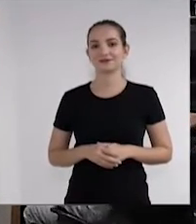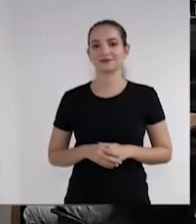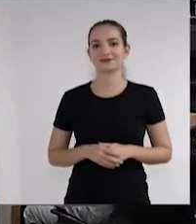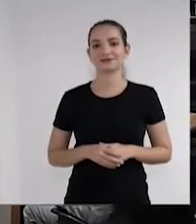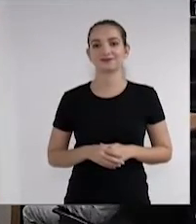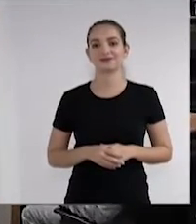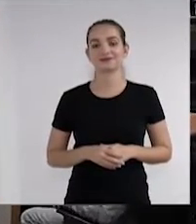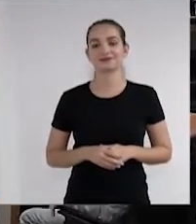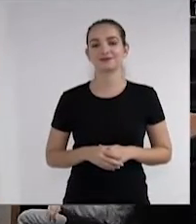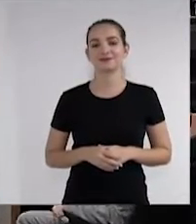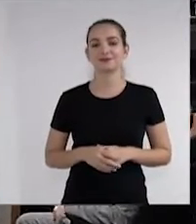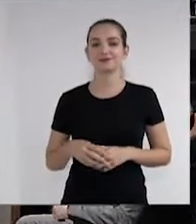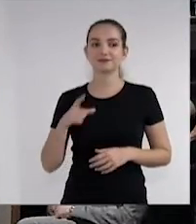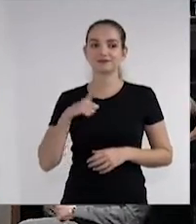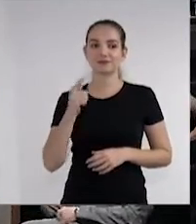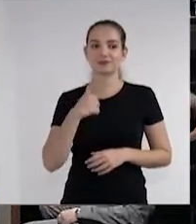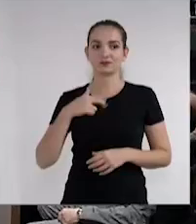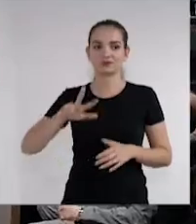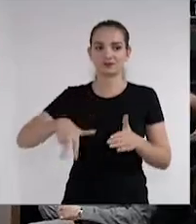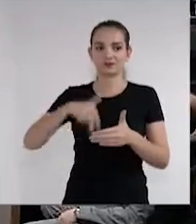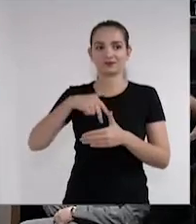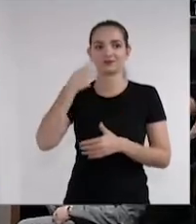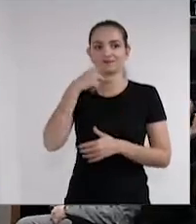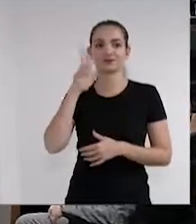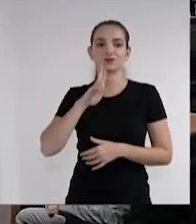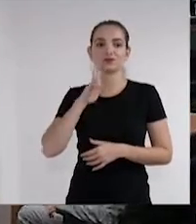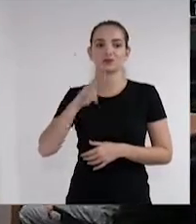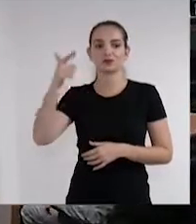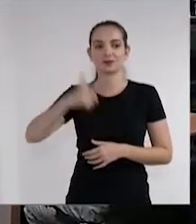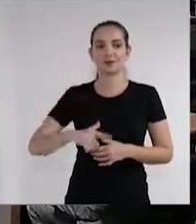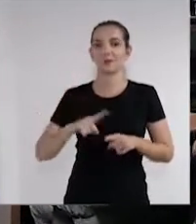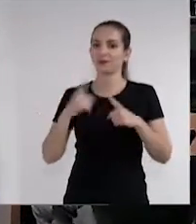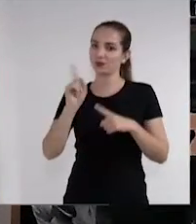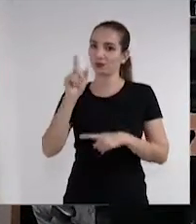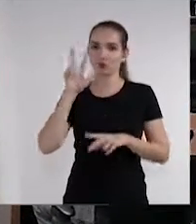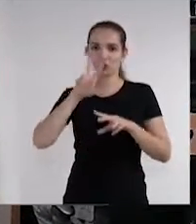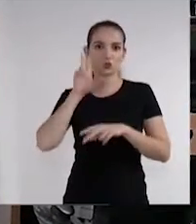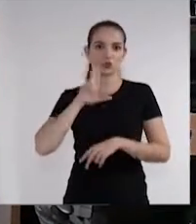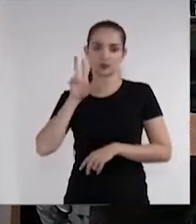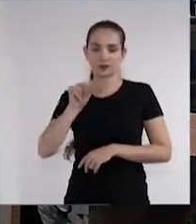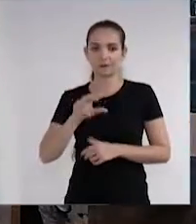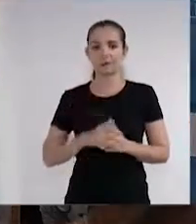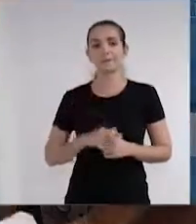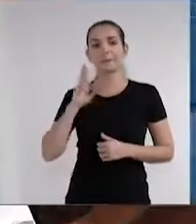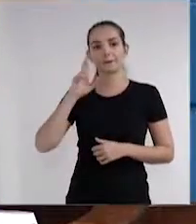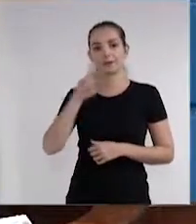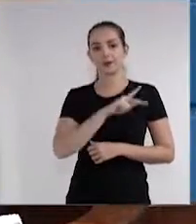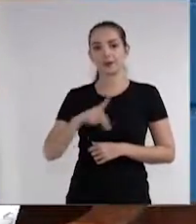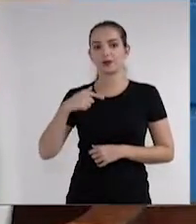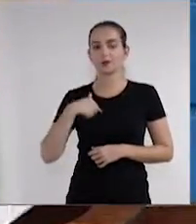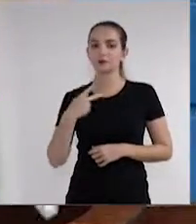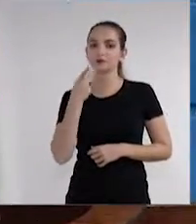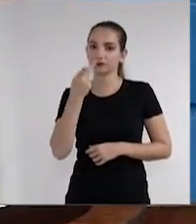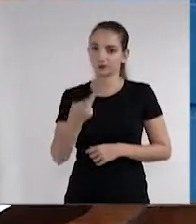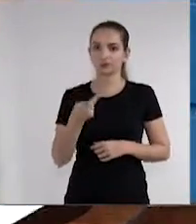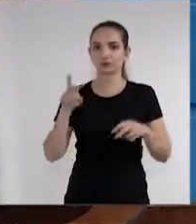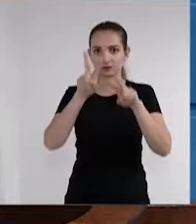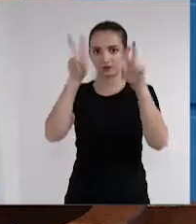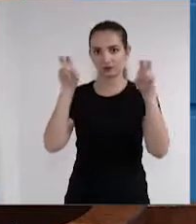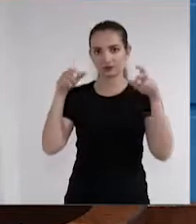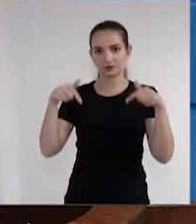O Lula incomoda tanto que quando vem para a tribuna falar Lula de novo. Não, não é Lula, não. Senhor presidente, eu venho falar de um tema